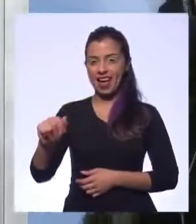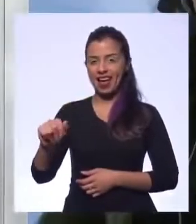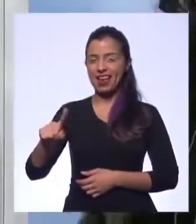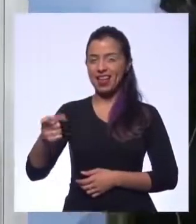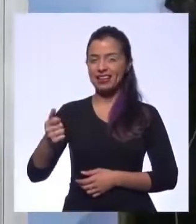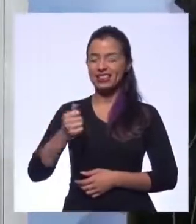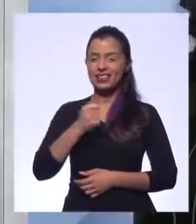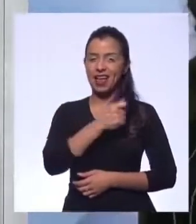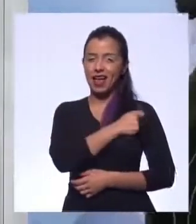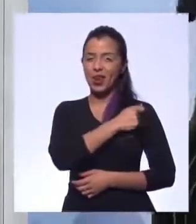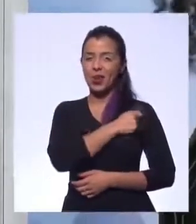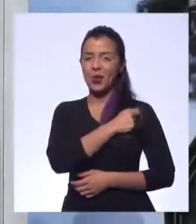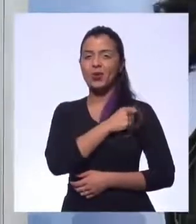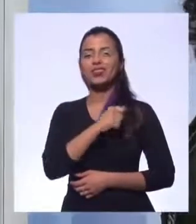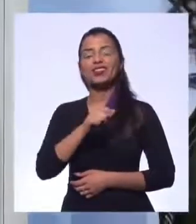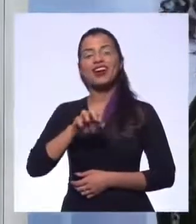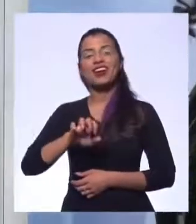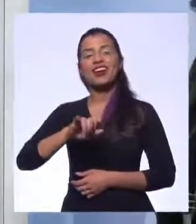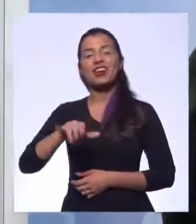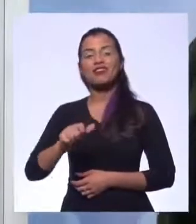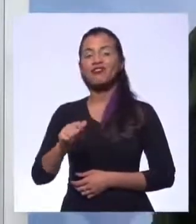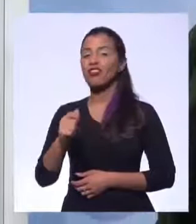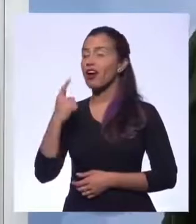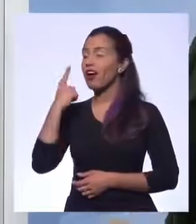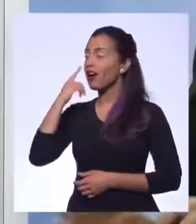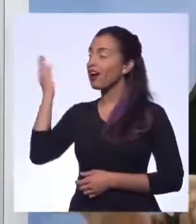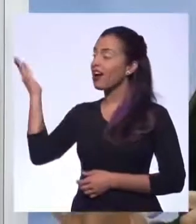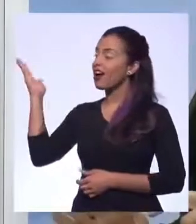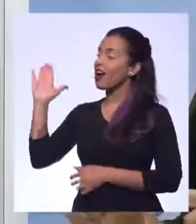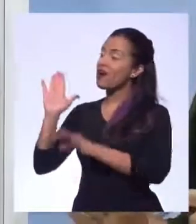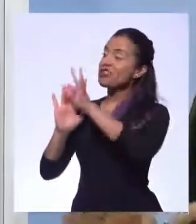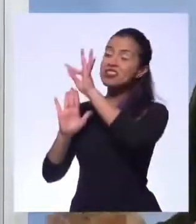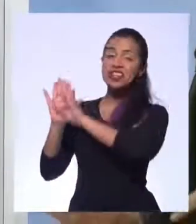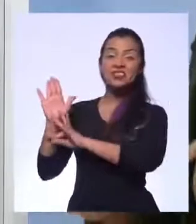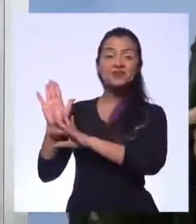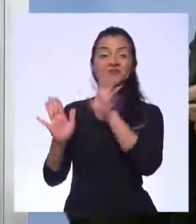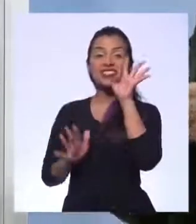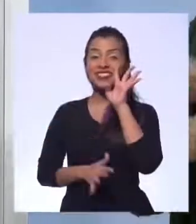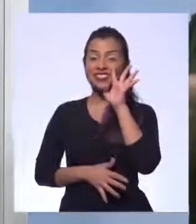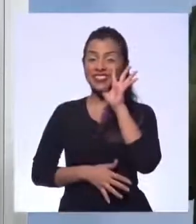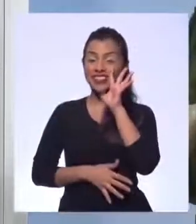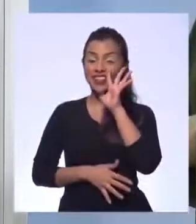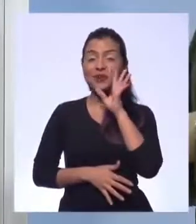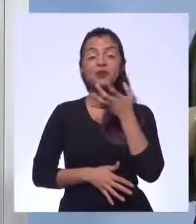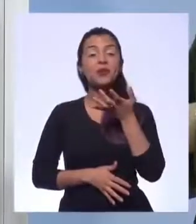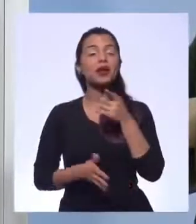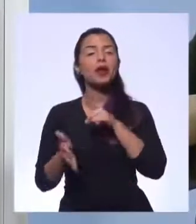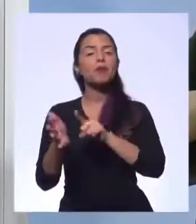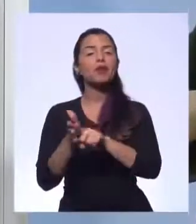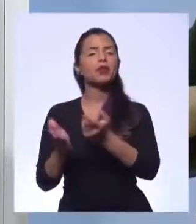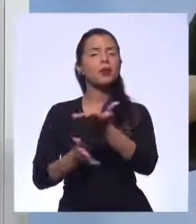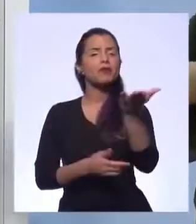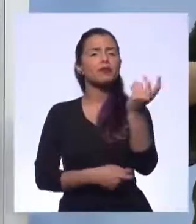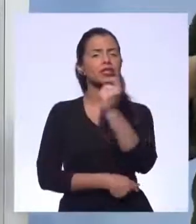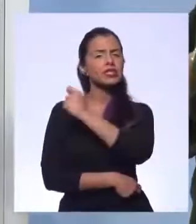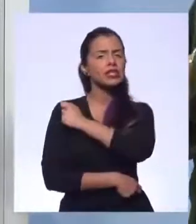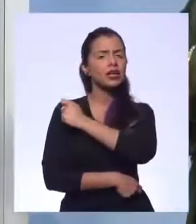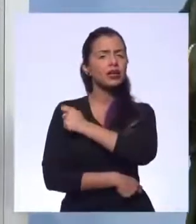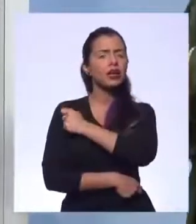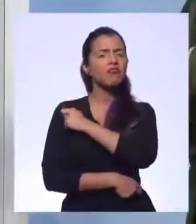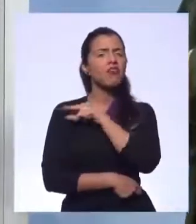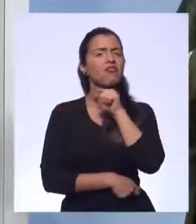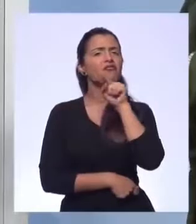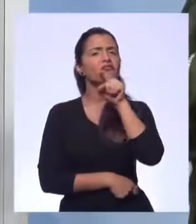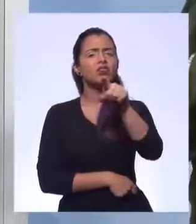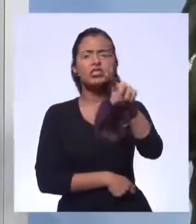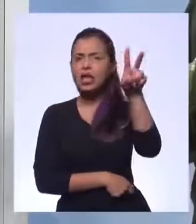EJA. Ela ainda, não é, Yara? Então, ela escreveu um texto super legal. E eu quero perguntar para você, aluno aí, o que